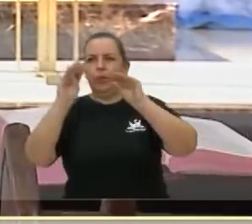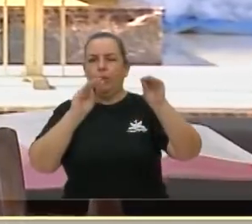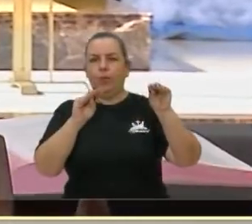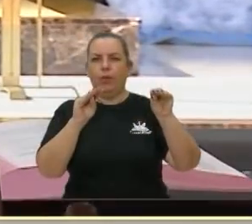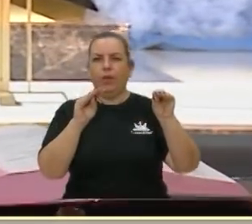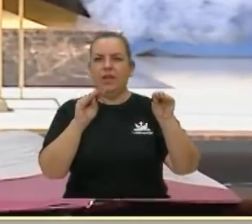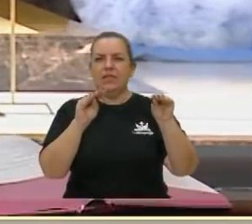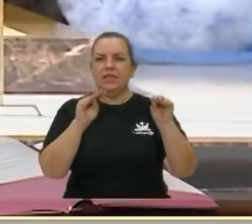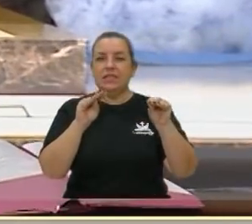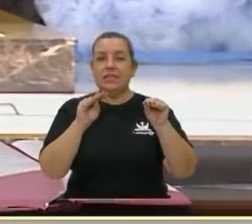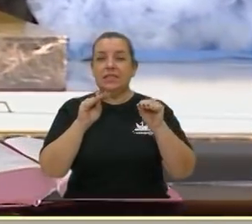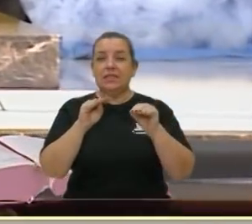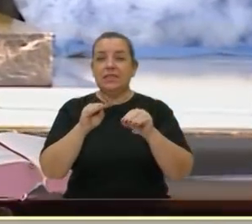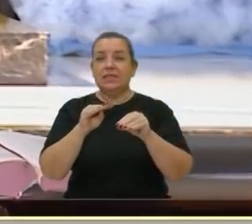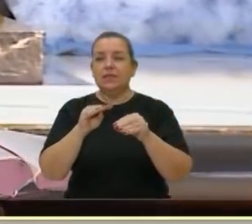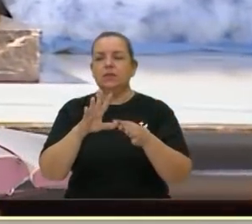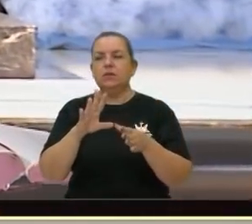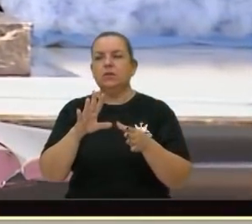um trono.